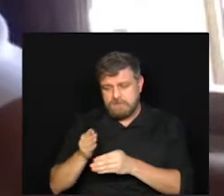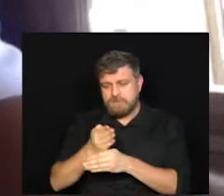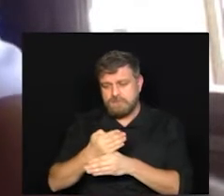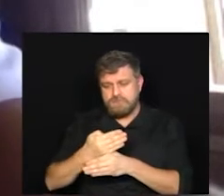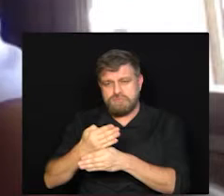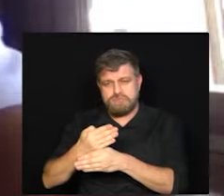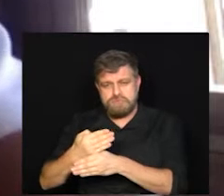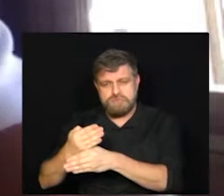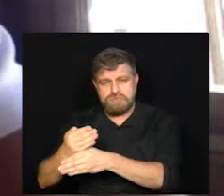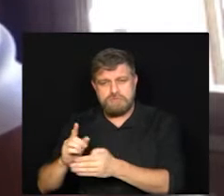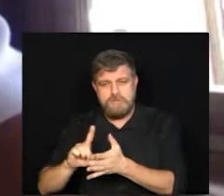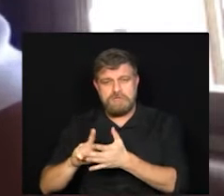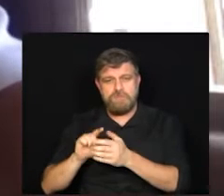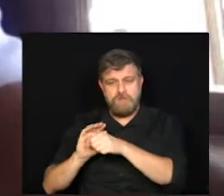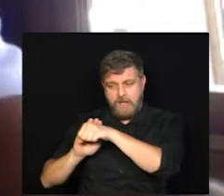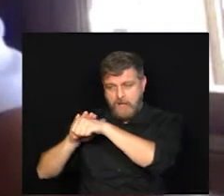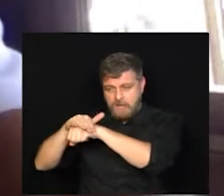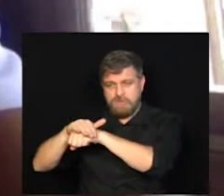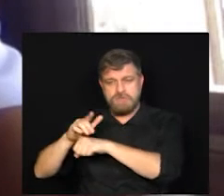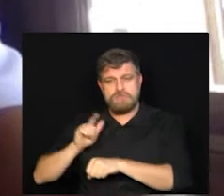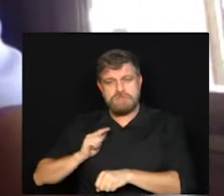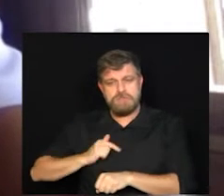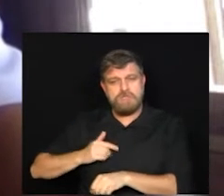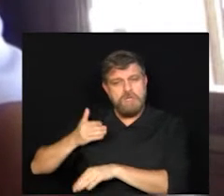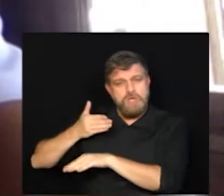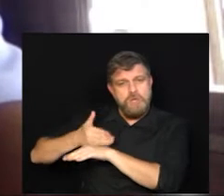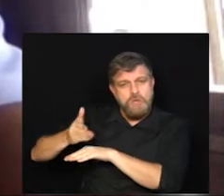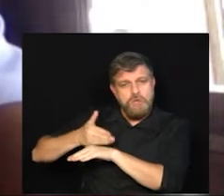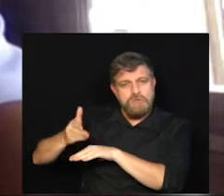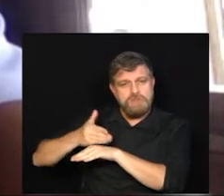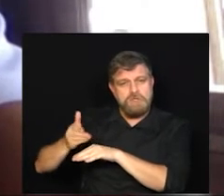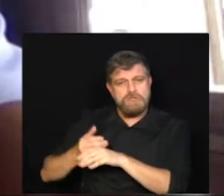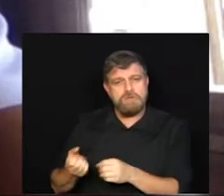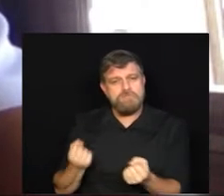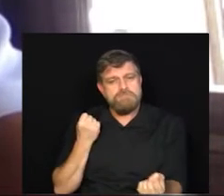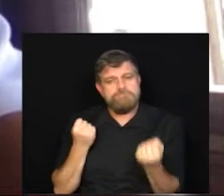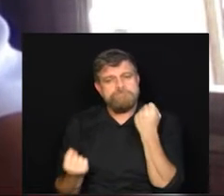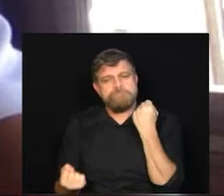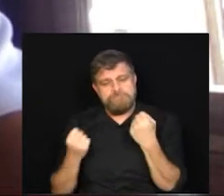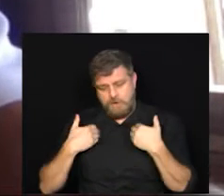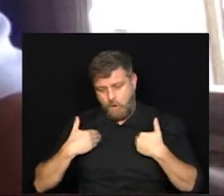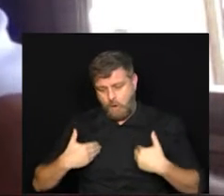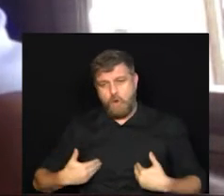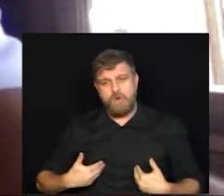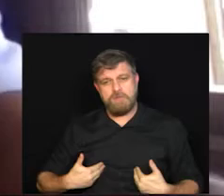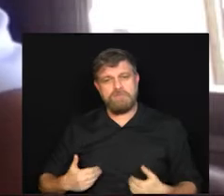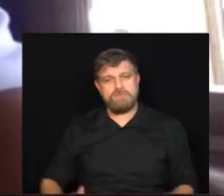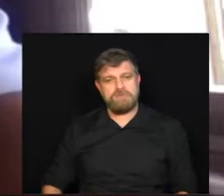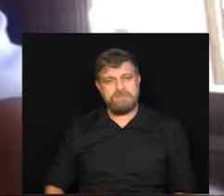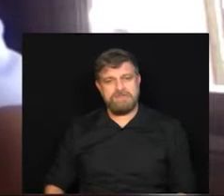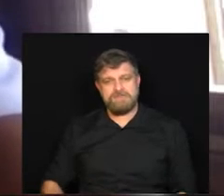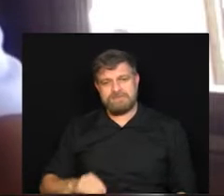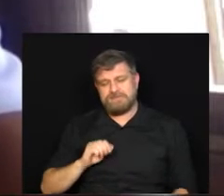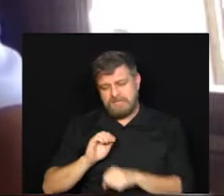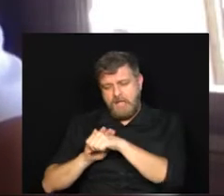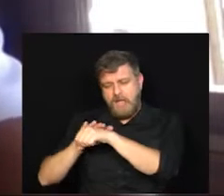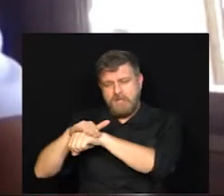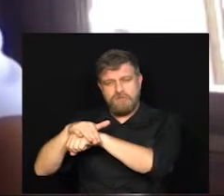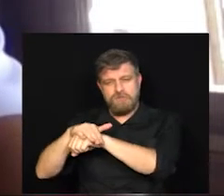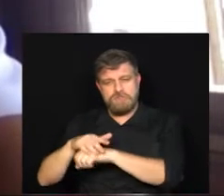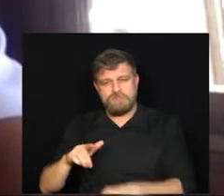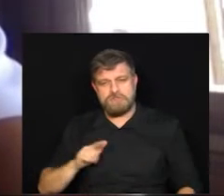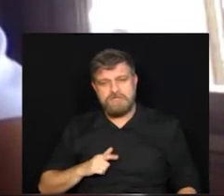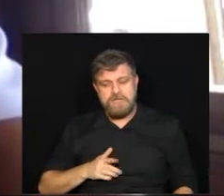e depois à noite, alguma coisa, eu faço um pouco de exercício físico ainda, mais para o final do dia, à noite, que